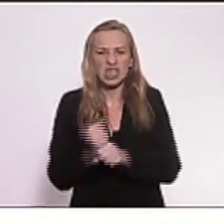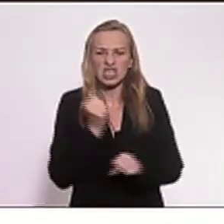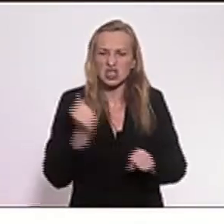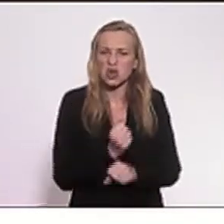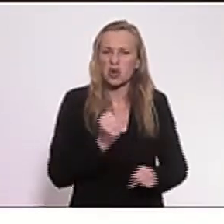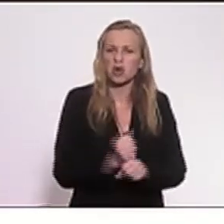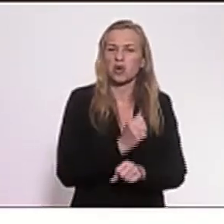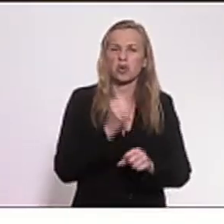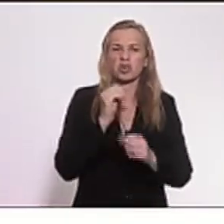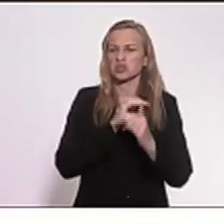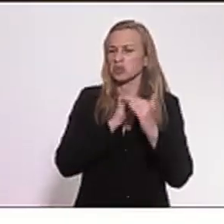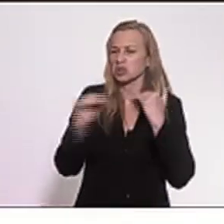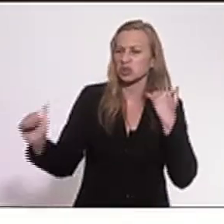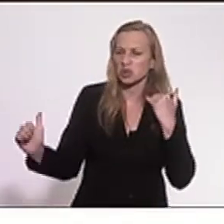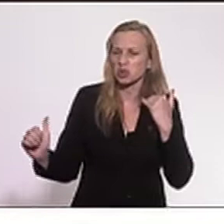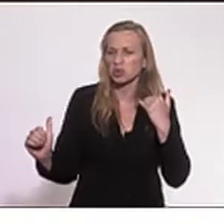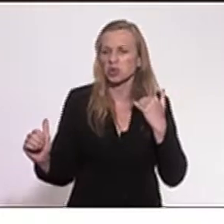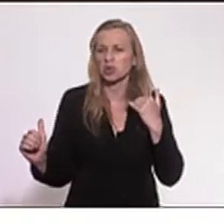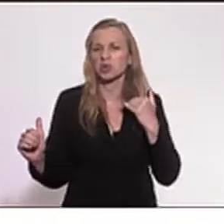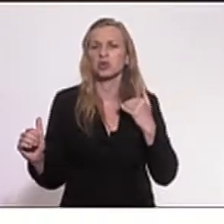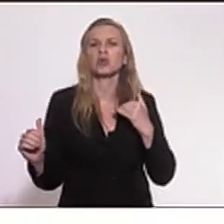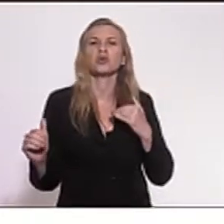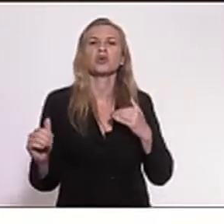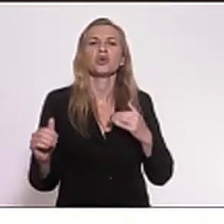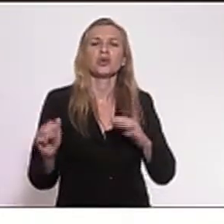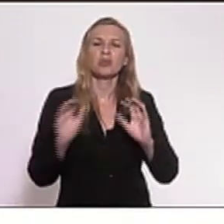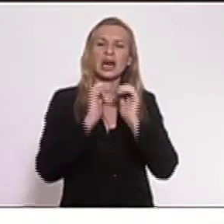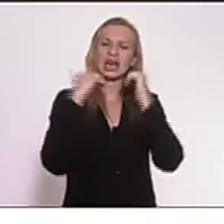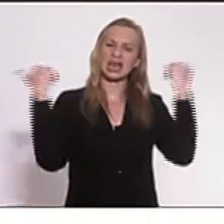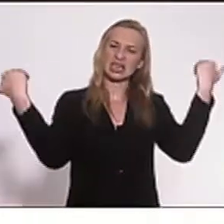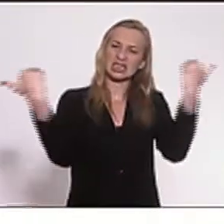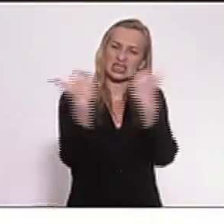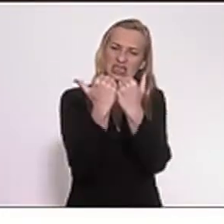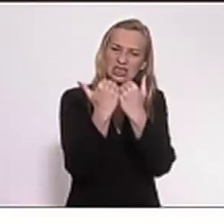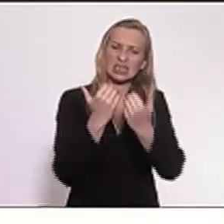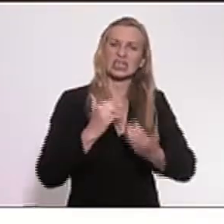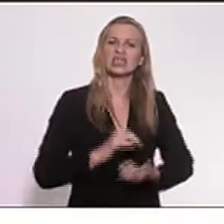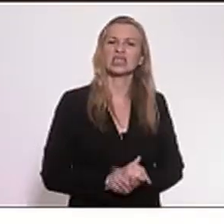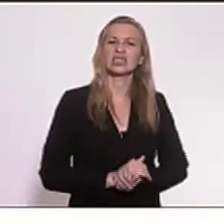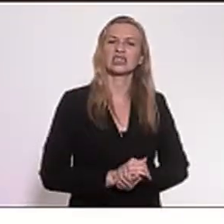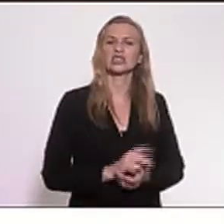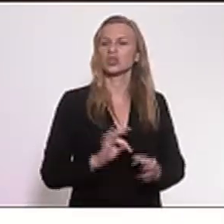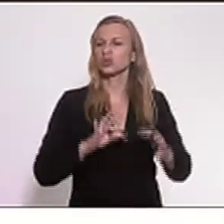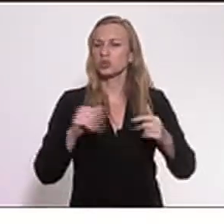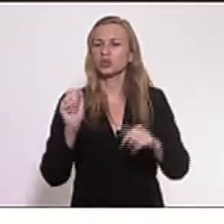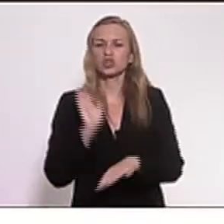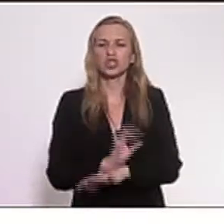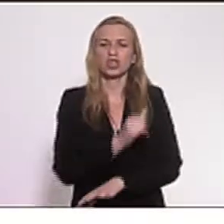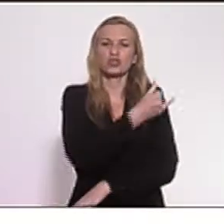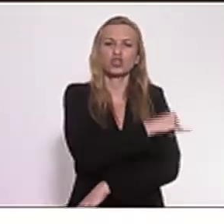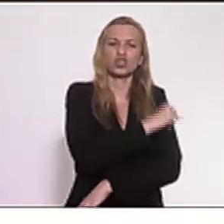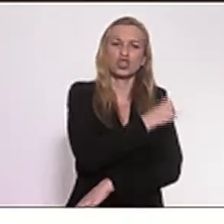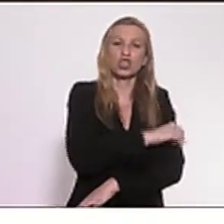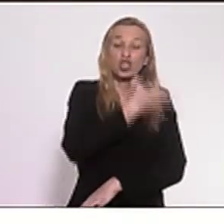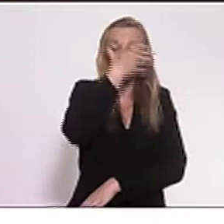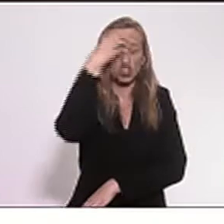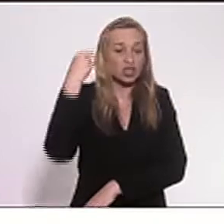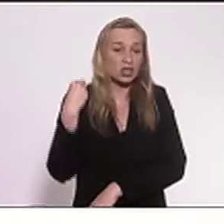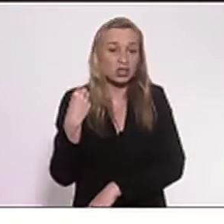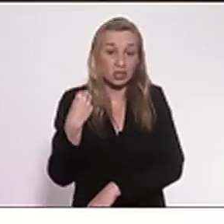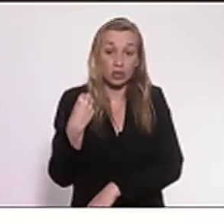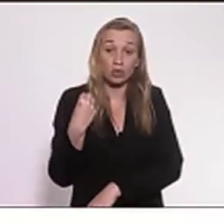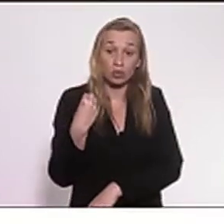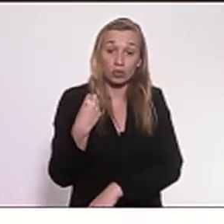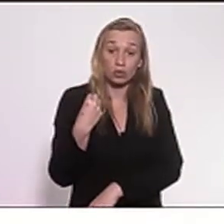no metrô, obra superfaturada no Maracanã, obras superfaturadas por todo o estado do Rio de Janeiro, com o